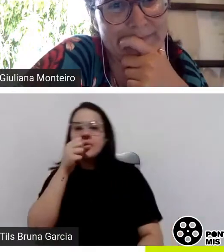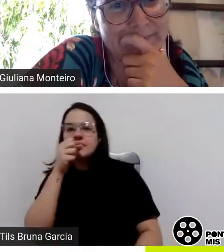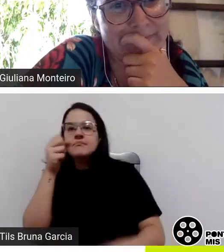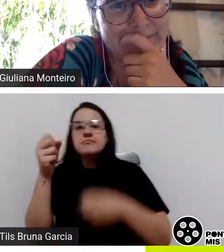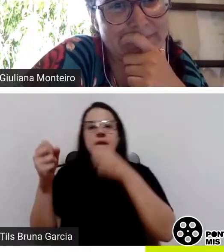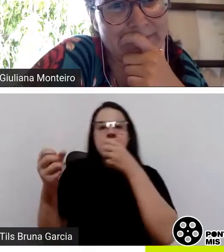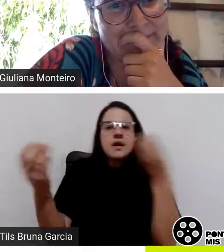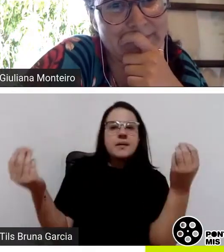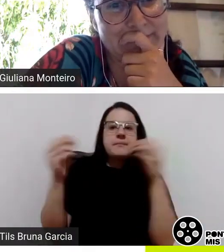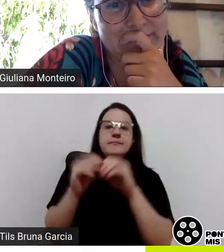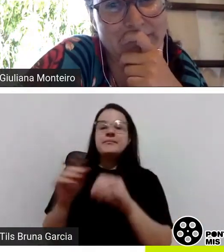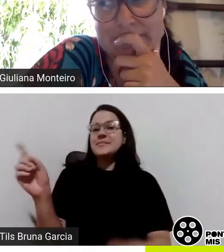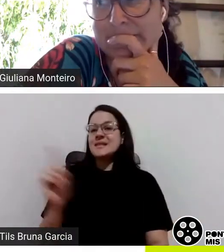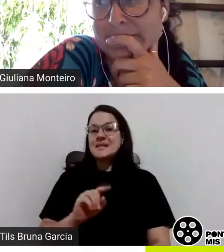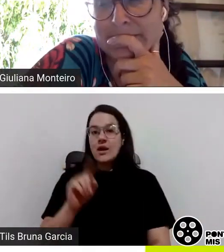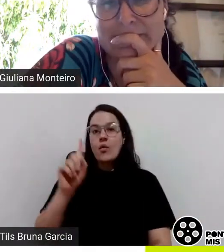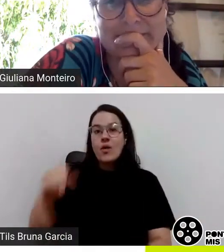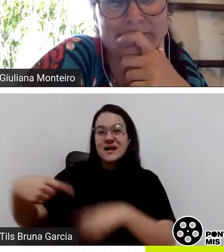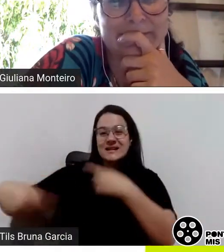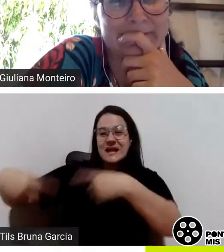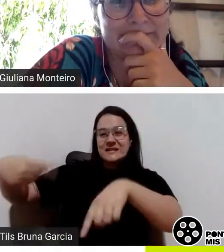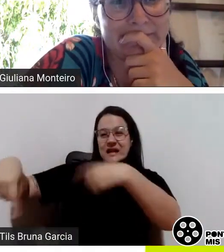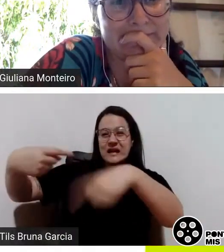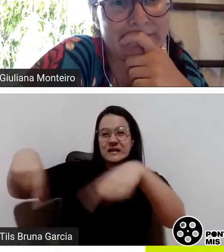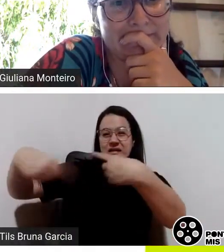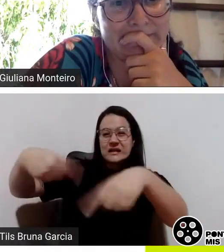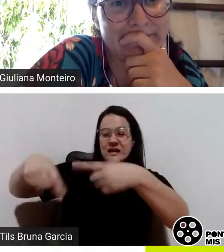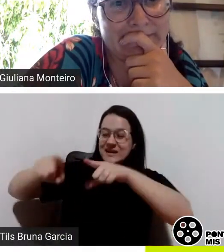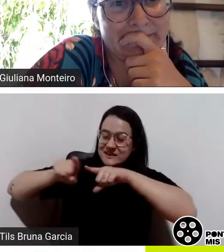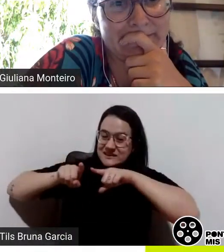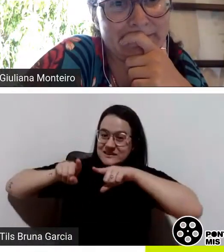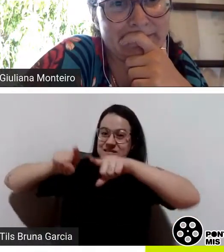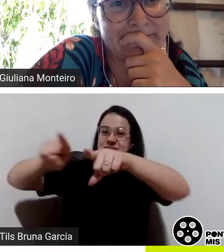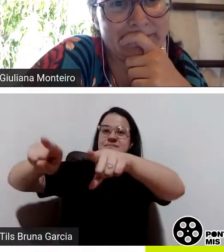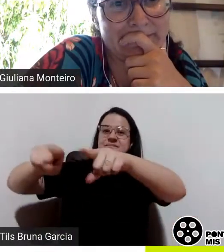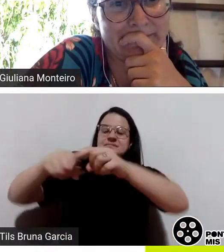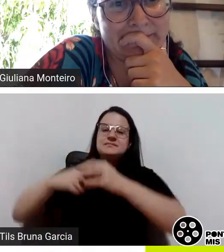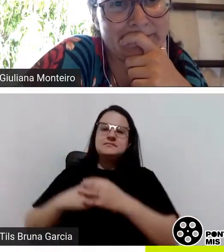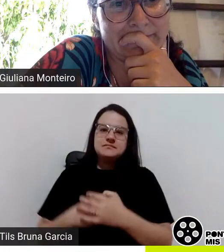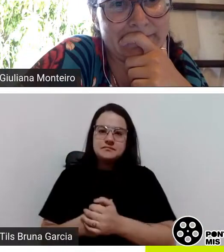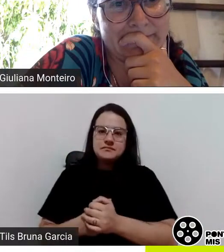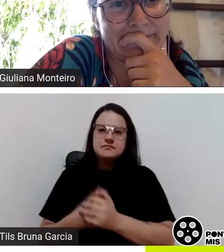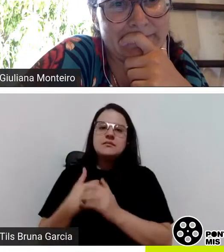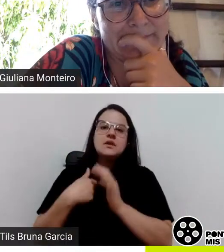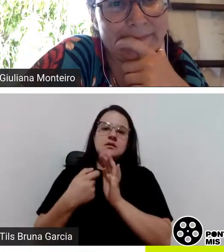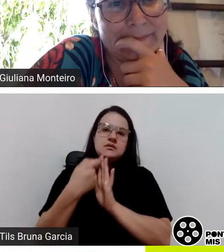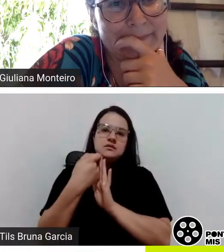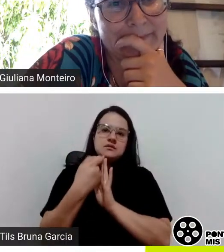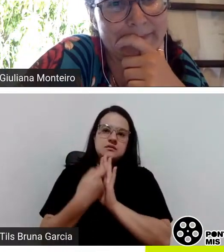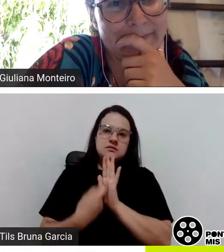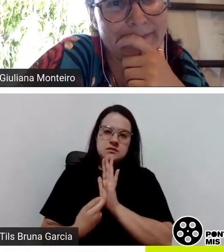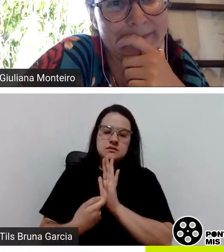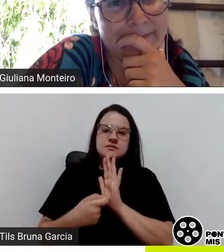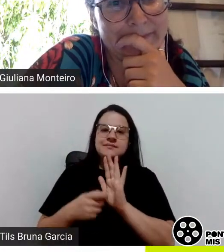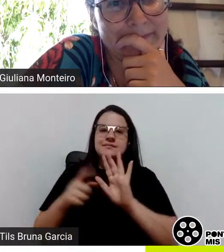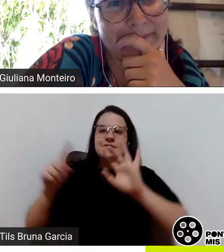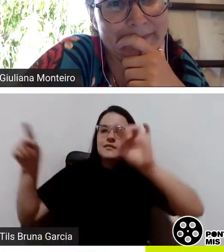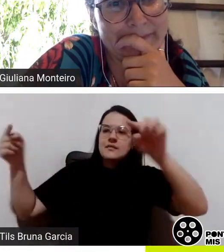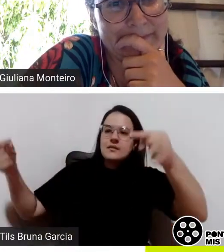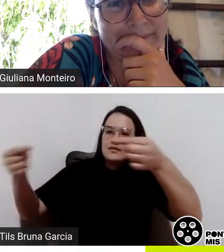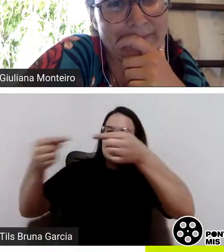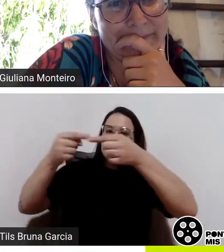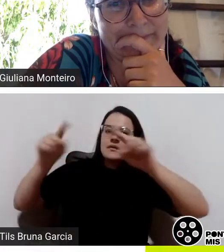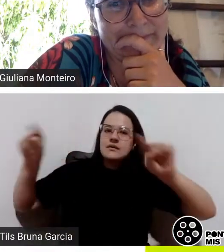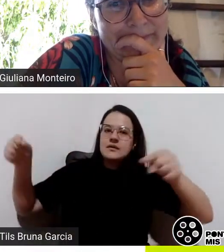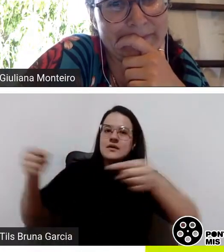Mas não é, um casal discutindo, eles falam juntos ao mesmo tempo. E aí escrevi palavras que elas vão se tocando, e a gente ensaiou